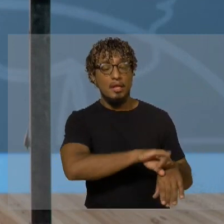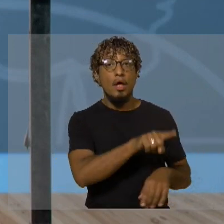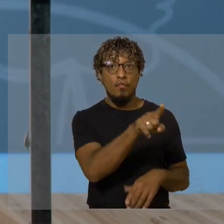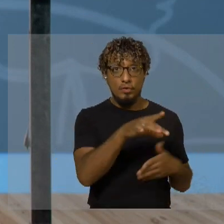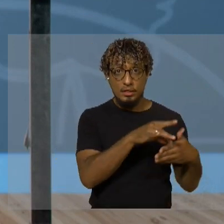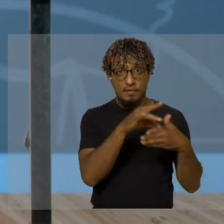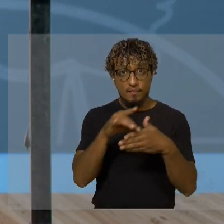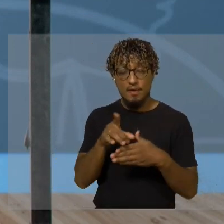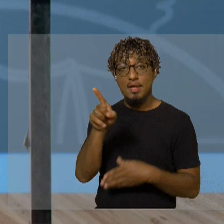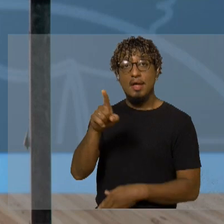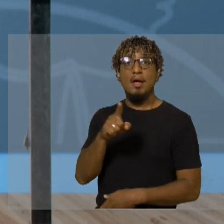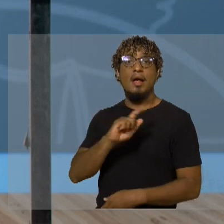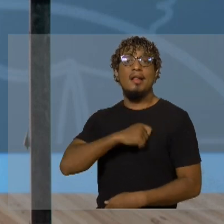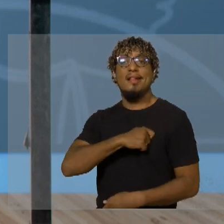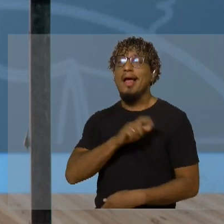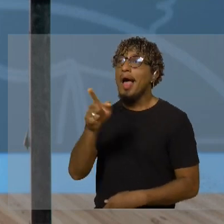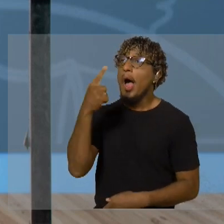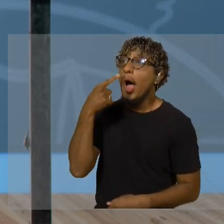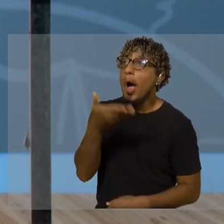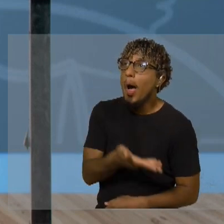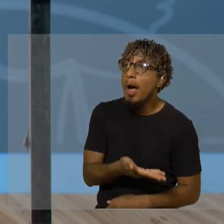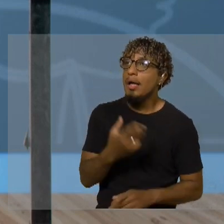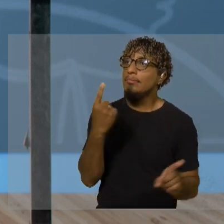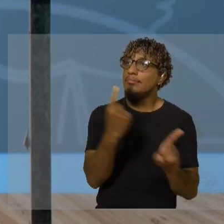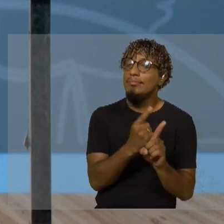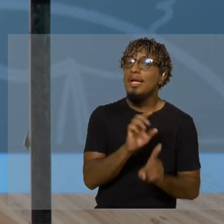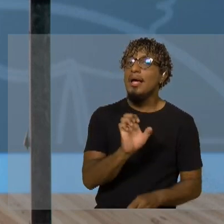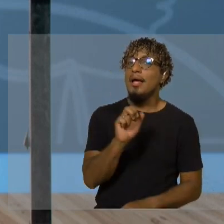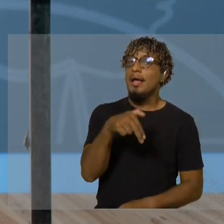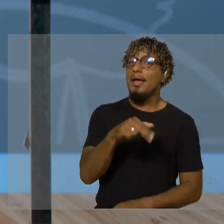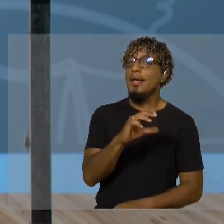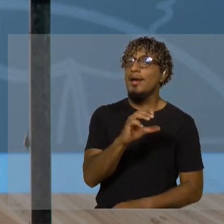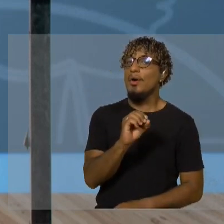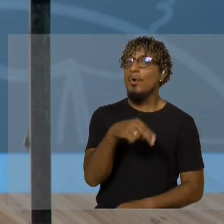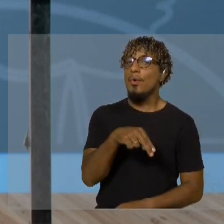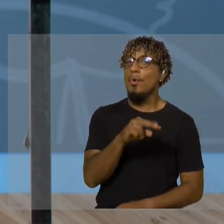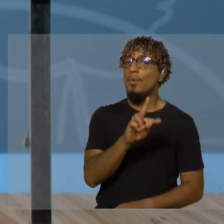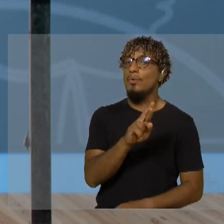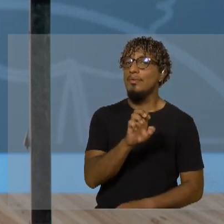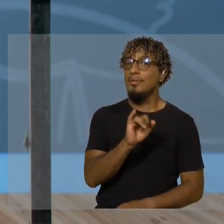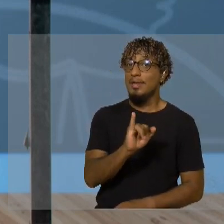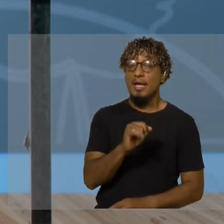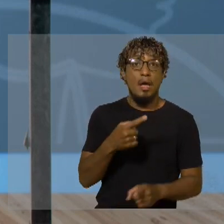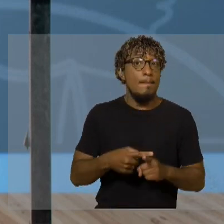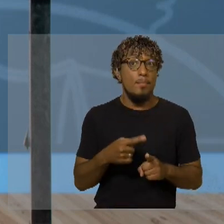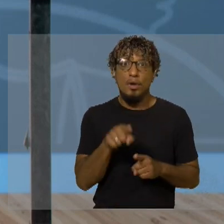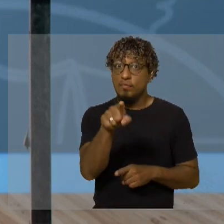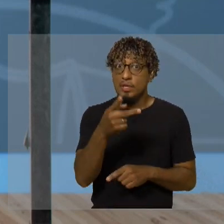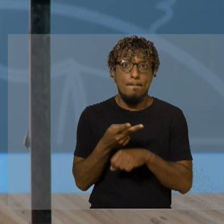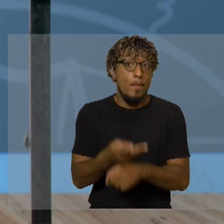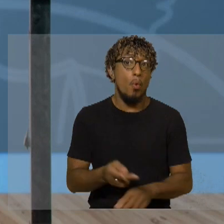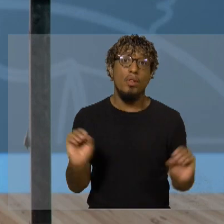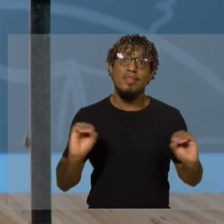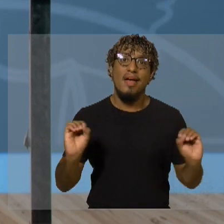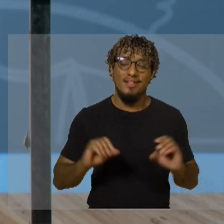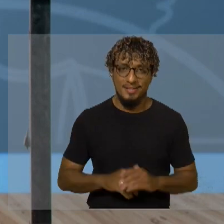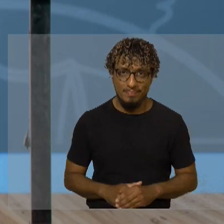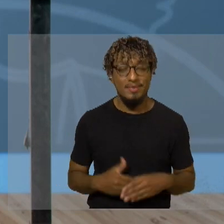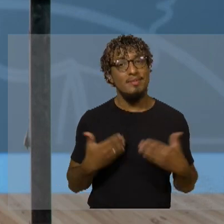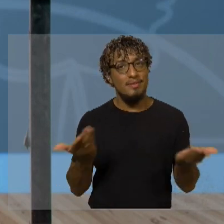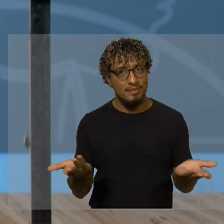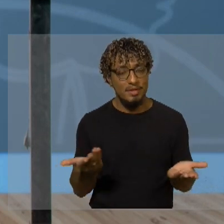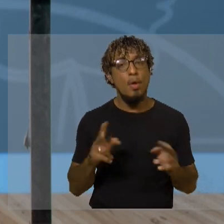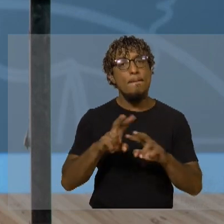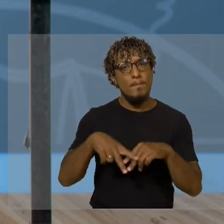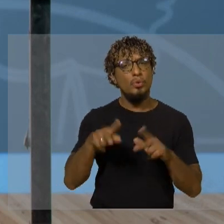delegacia e comunicar. Olha só o que eu encontrei. E não olha só o que eu achei, porque você não a estava procurando. É por isso que